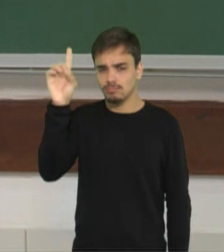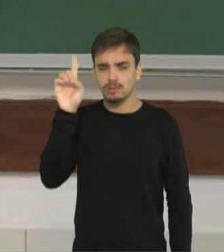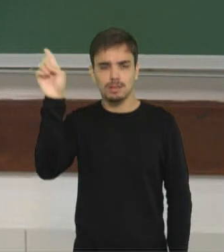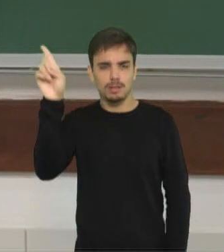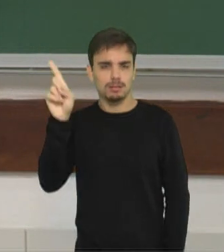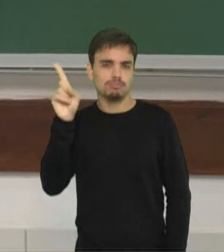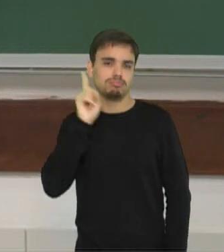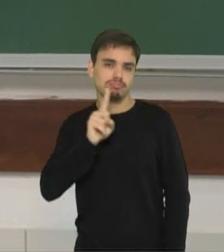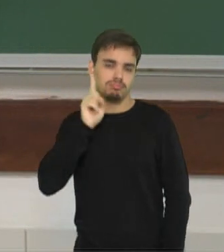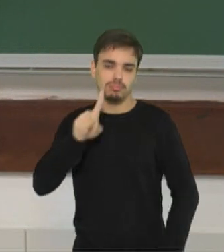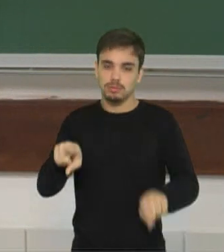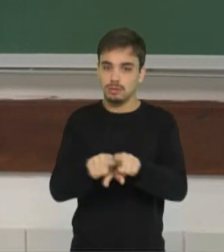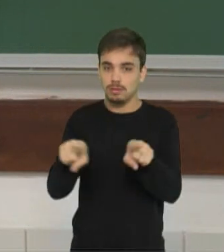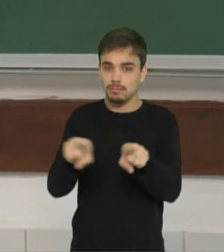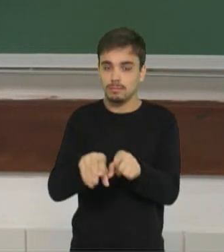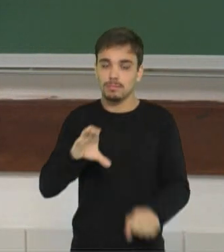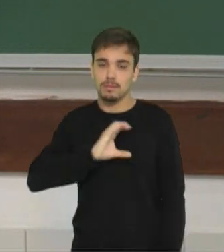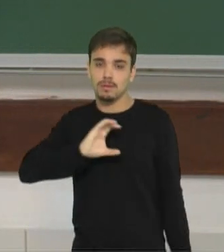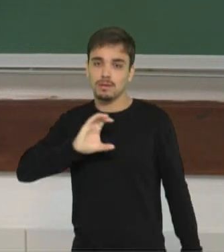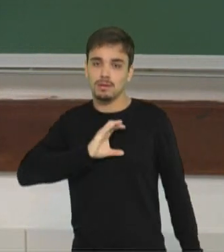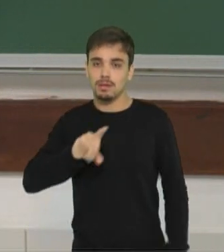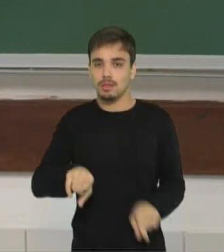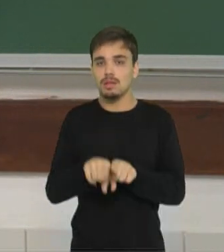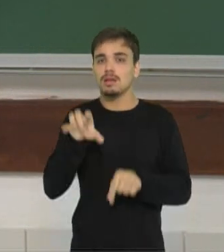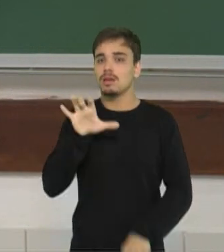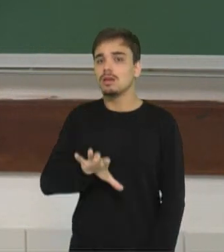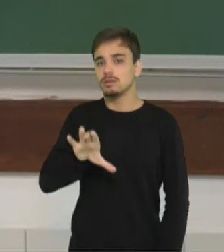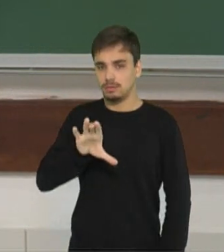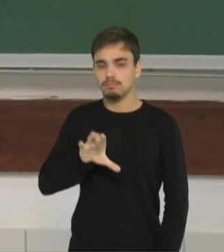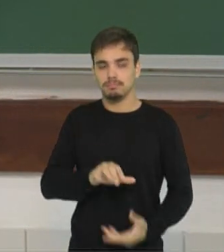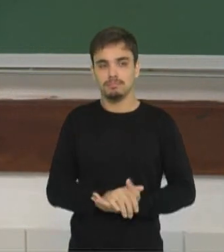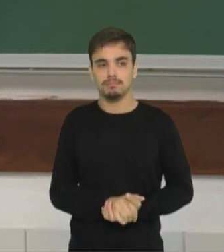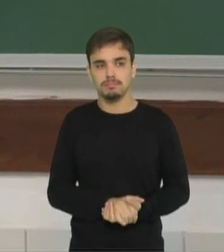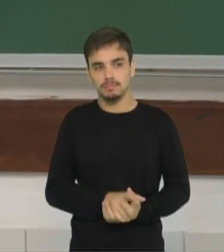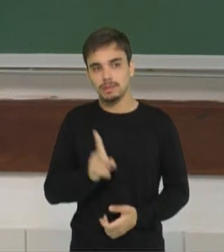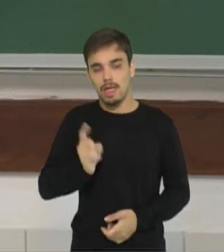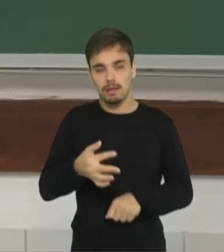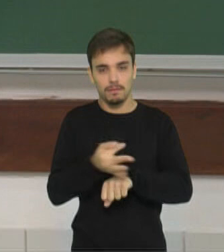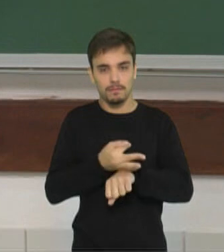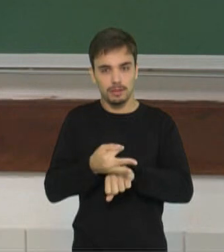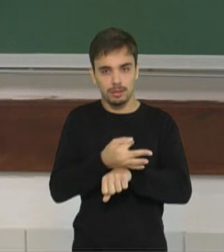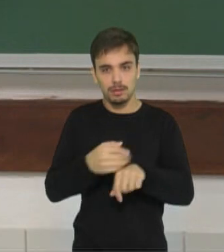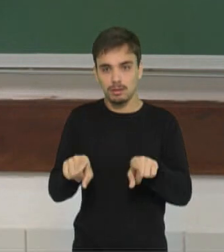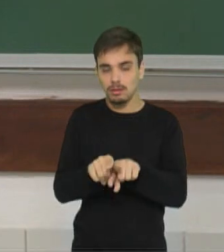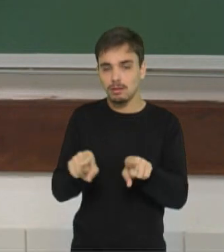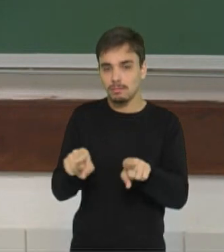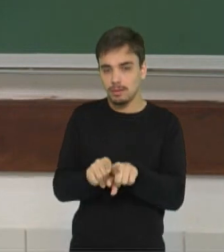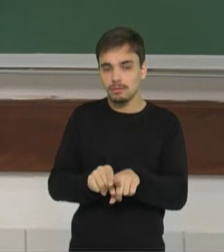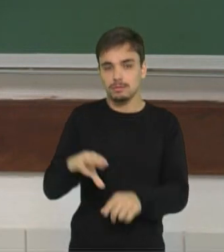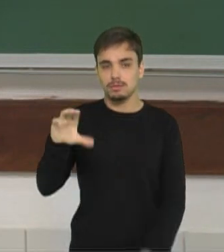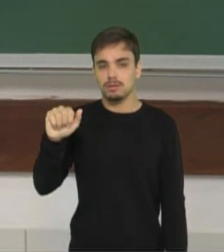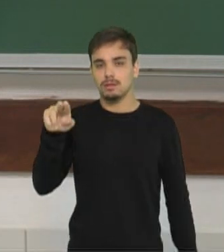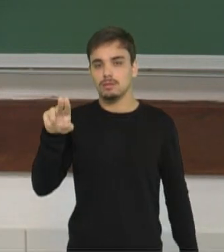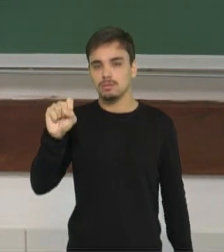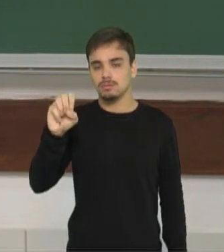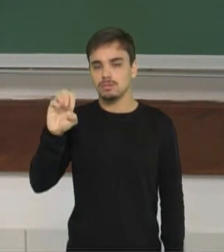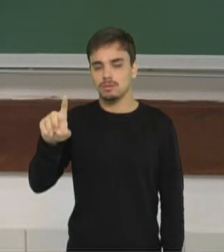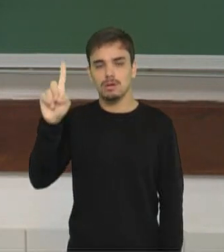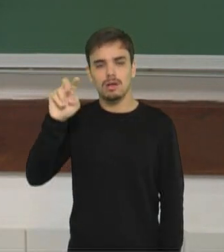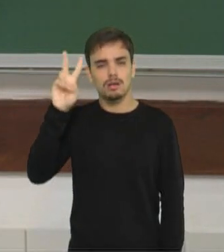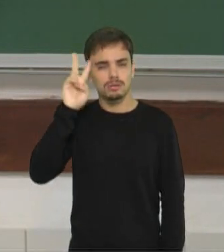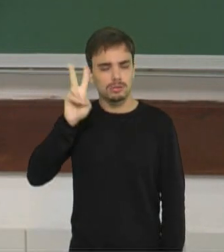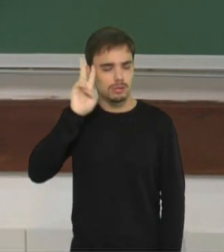Unidos e no Canadá, eles têm o dia de ação de graças, que é um dia de feriado. E o causo também, que são aquelas histórias,